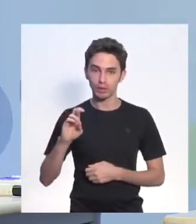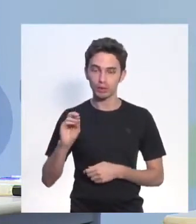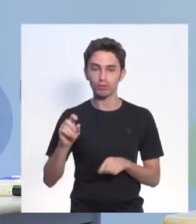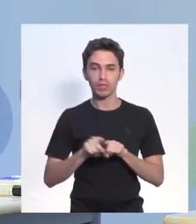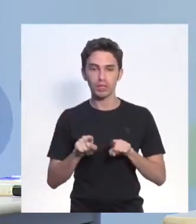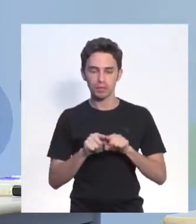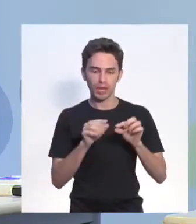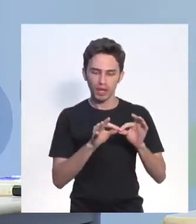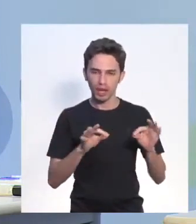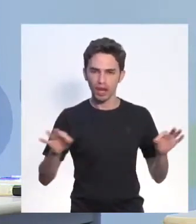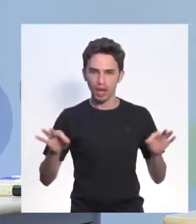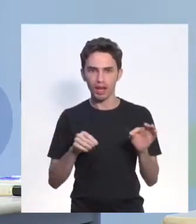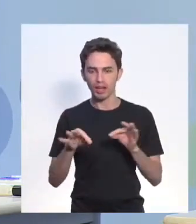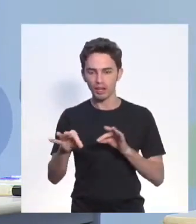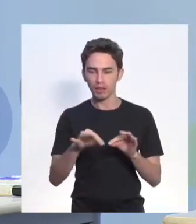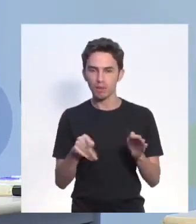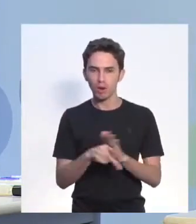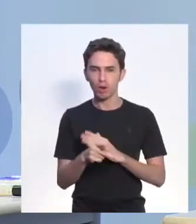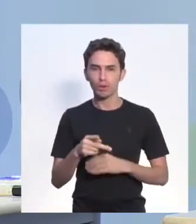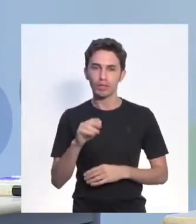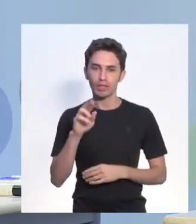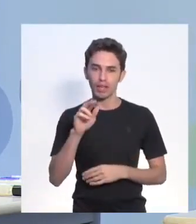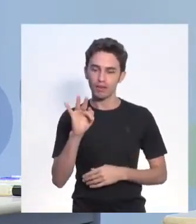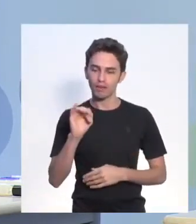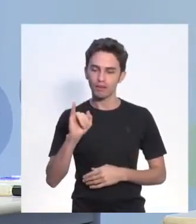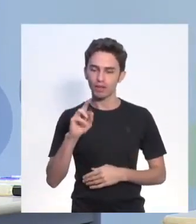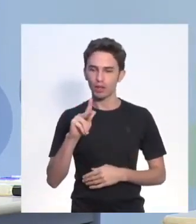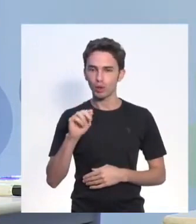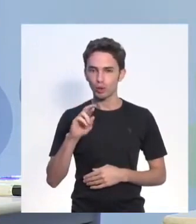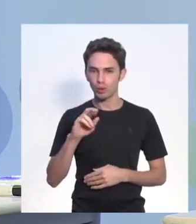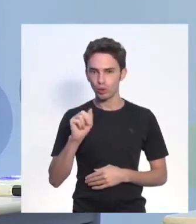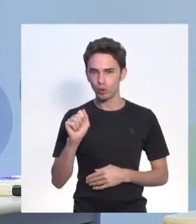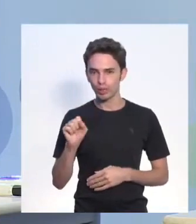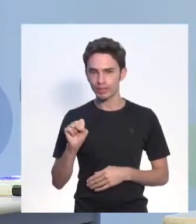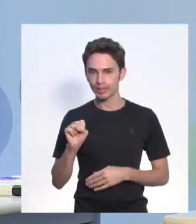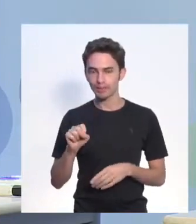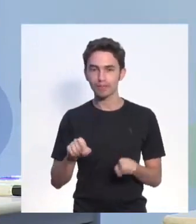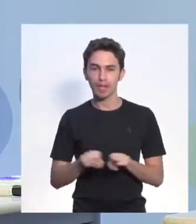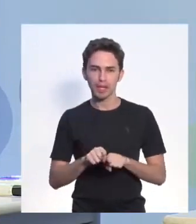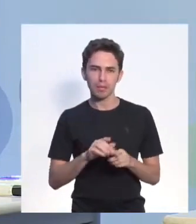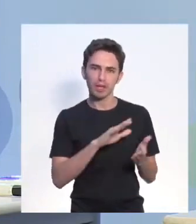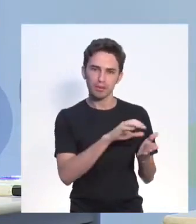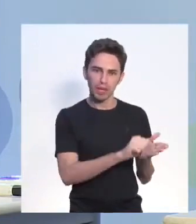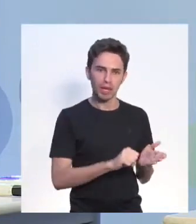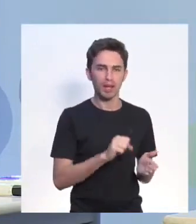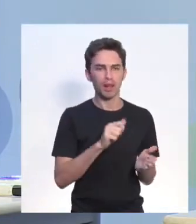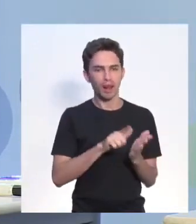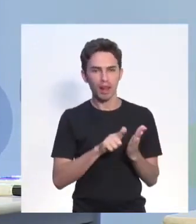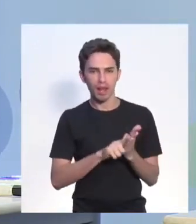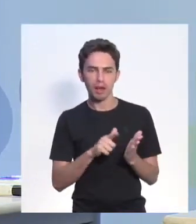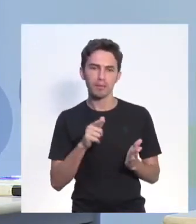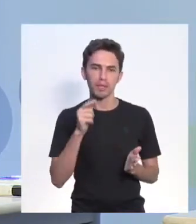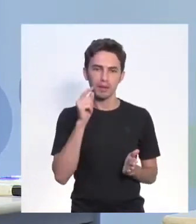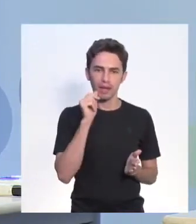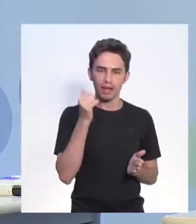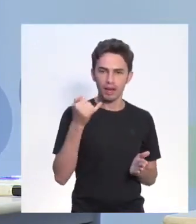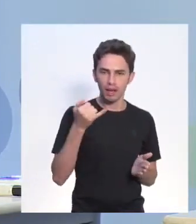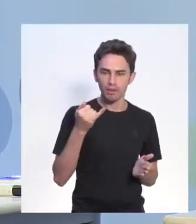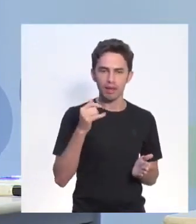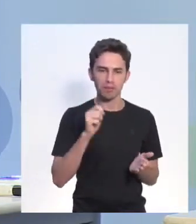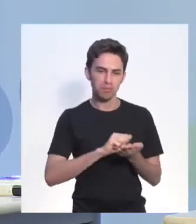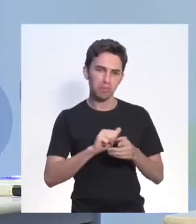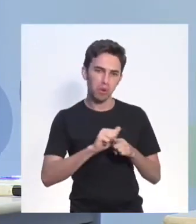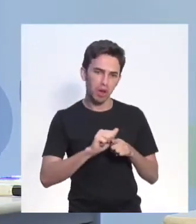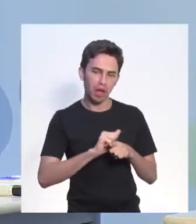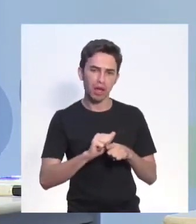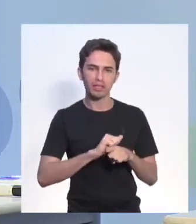bom? Então, preciso que vocês separem aí, por favor, para acompanhar a aula de hoje. Lápis, borracha, caneta, folhas para anotação. E se você